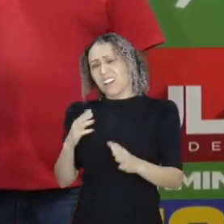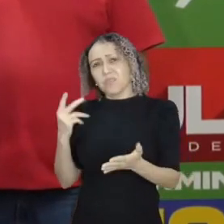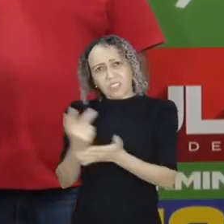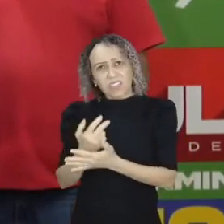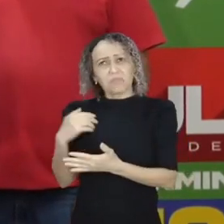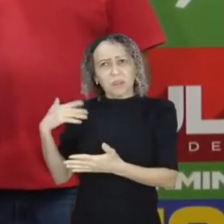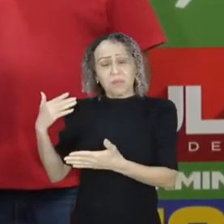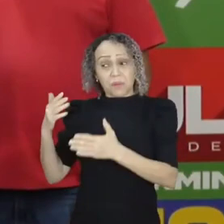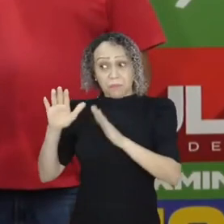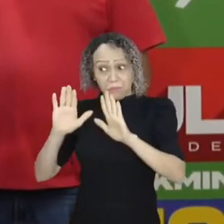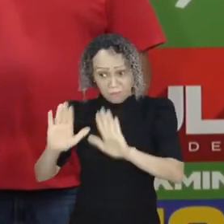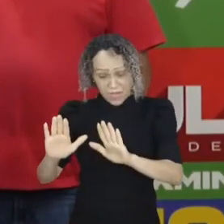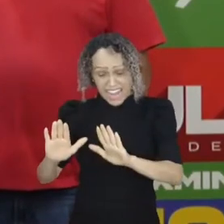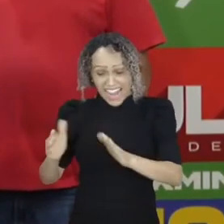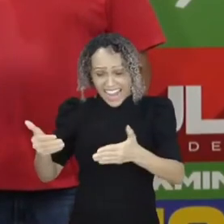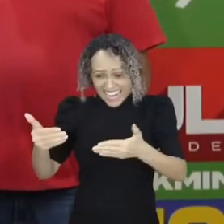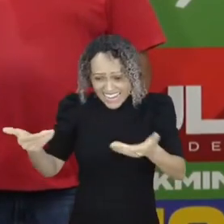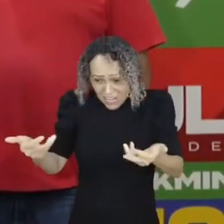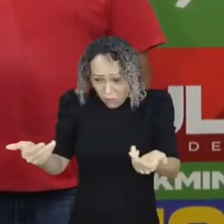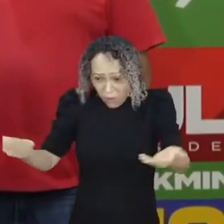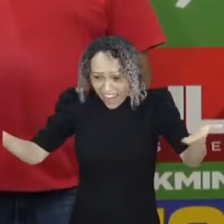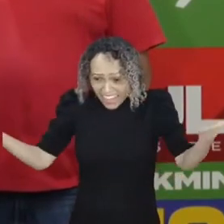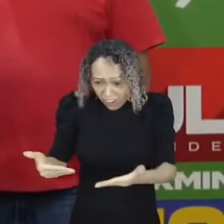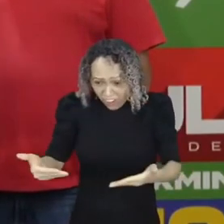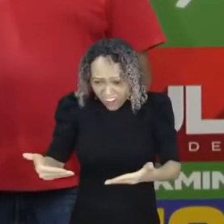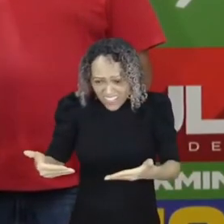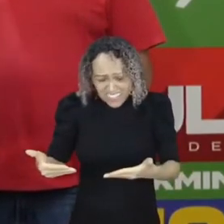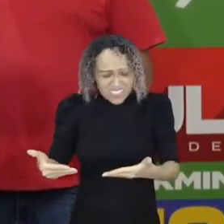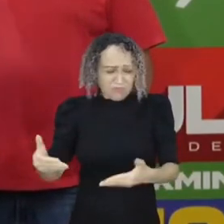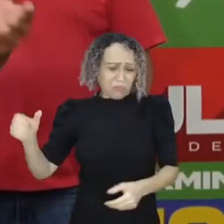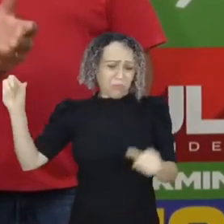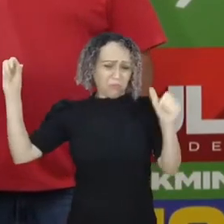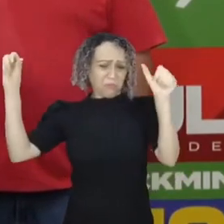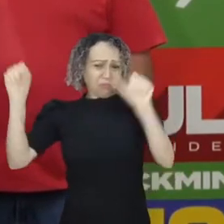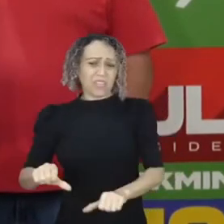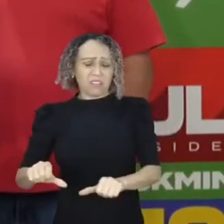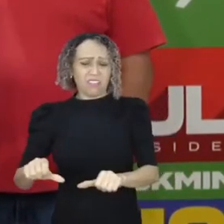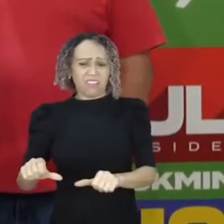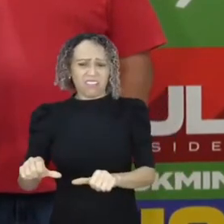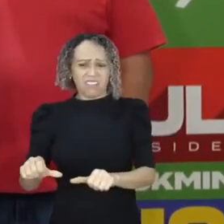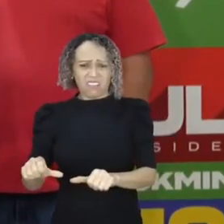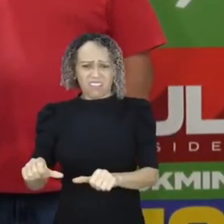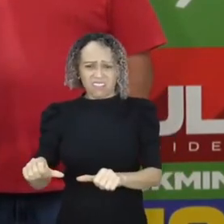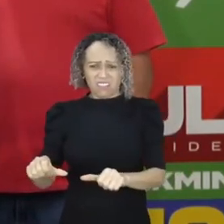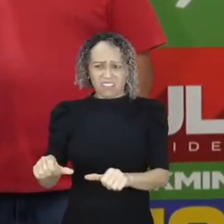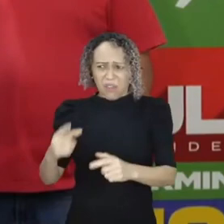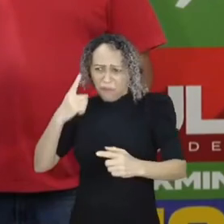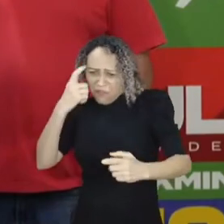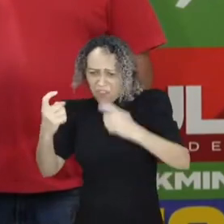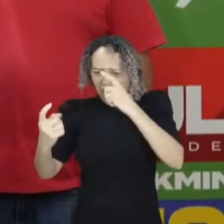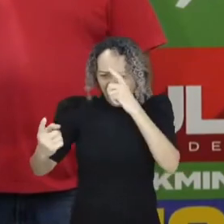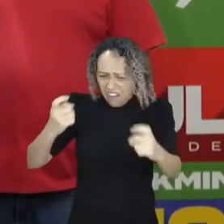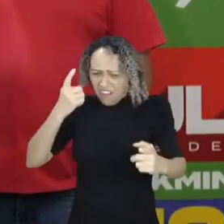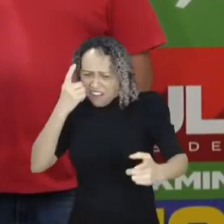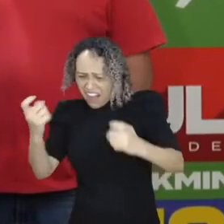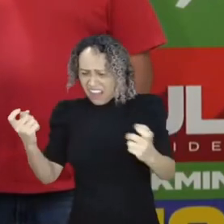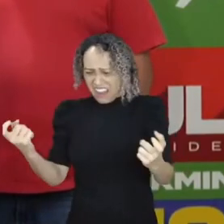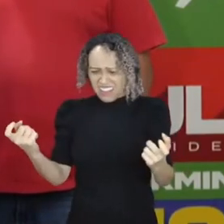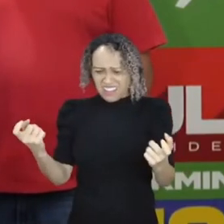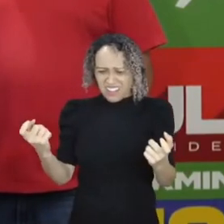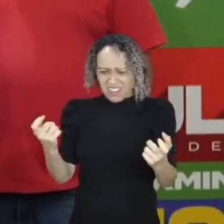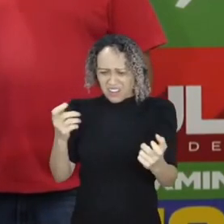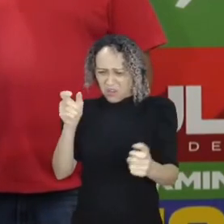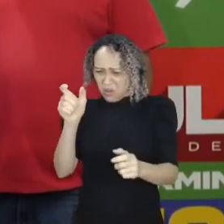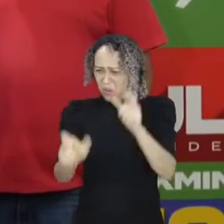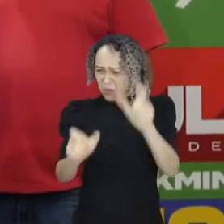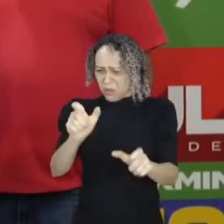acontece. E isso tem repercussões na violência, isso tem repercussões... na maneira como a pessoa vê.